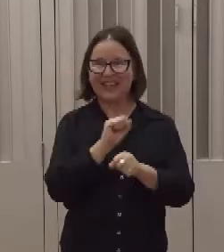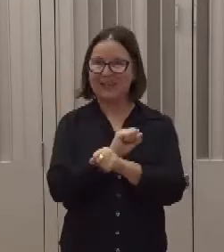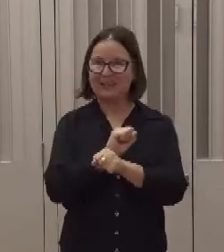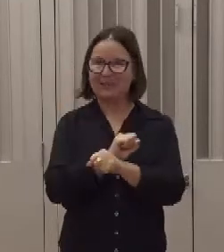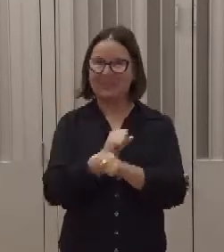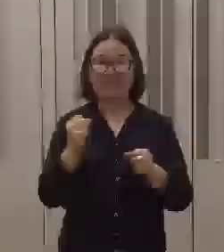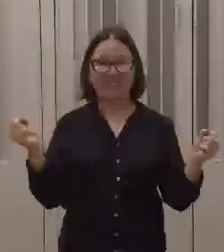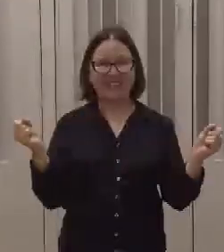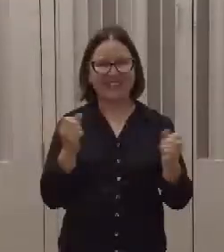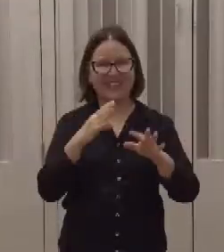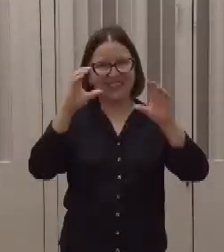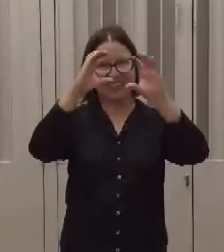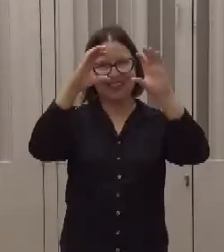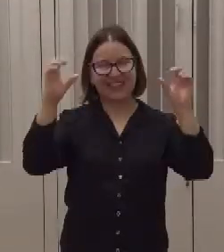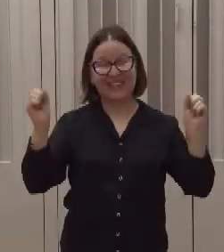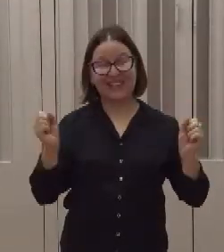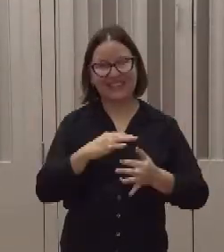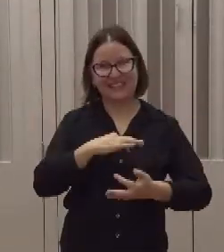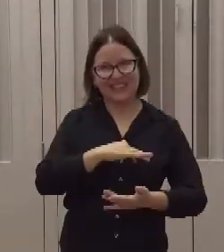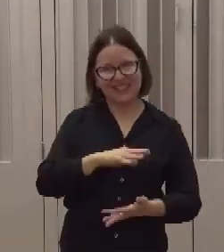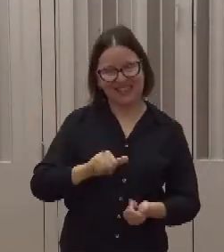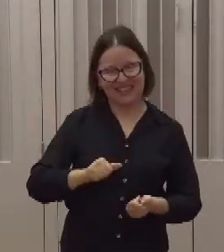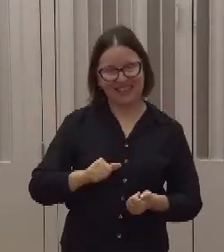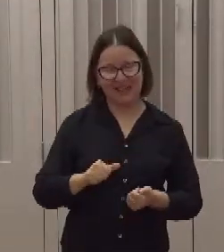2 Pedro 3,13.